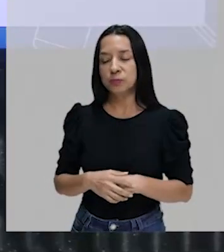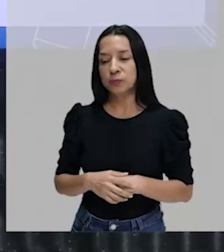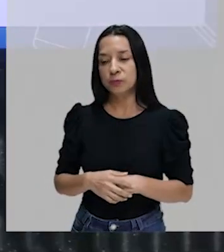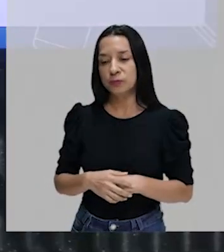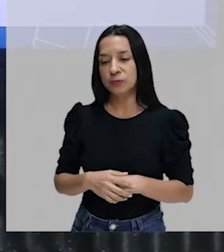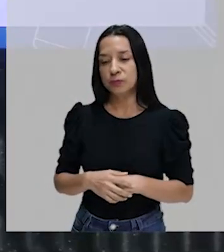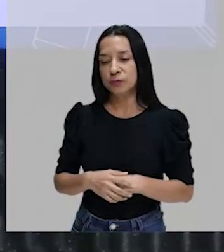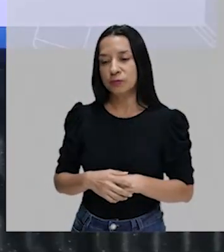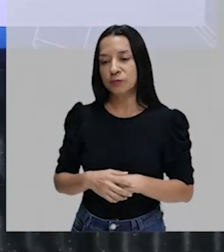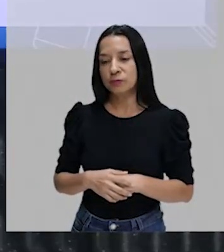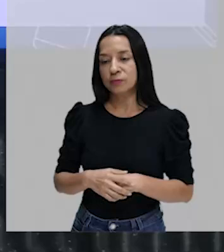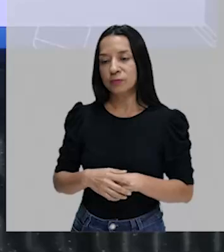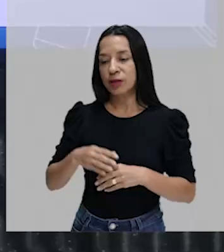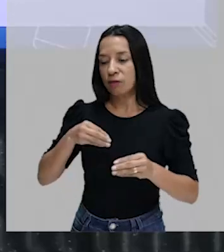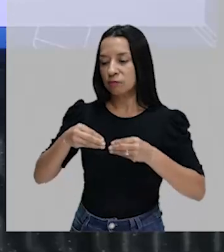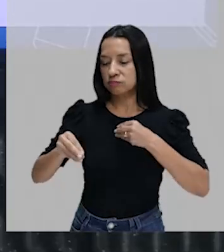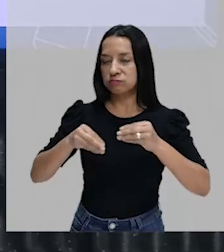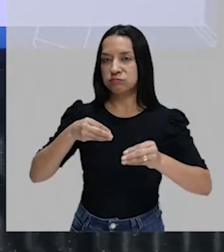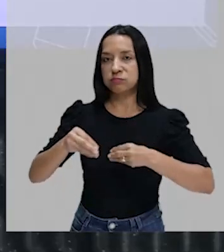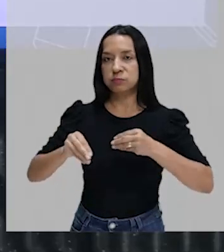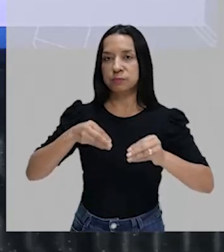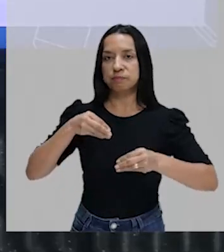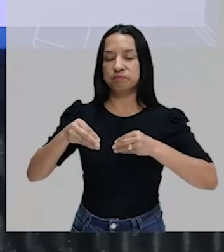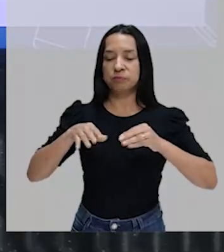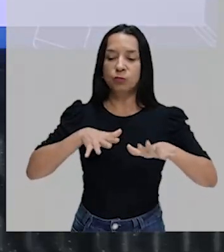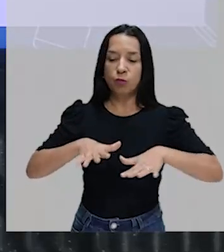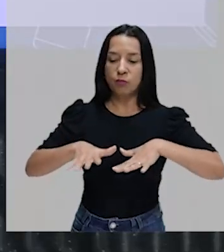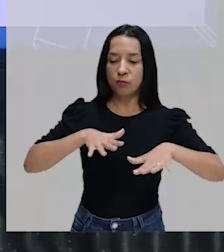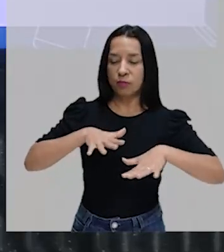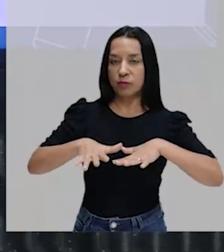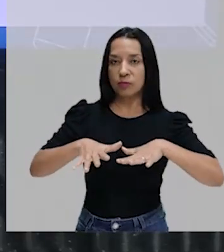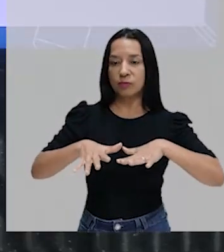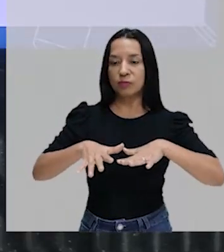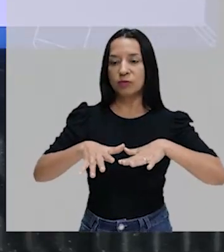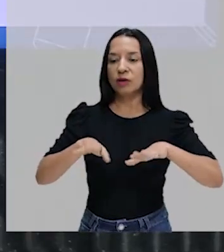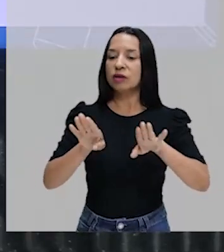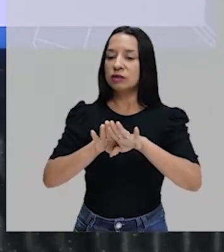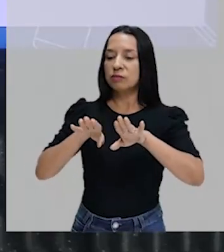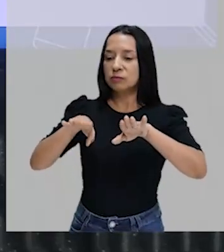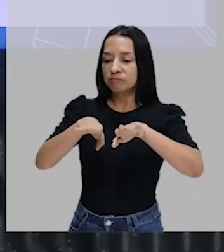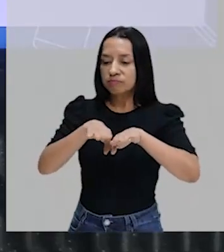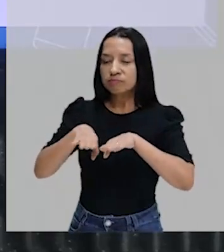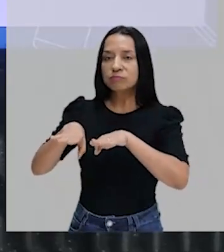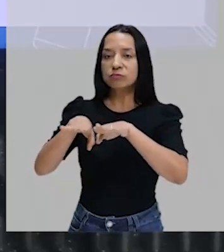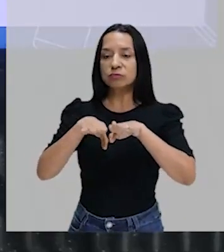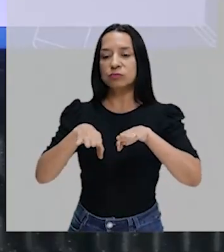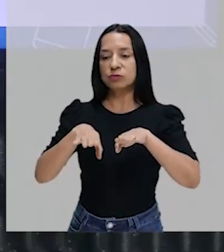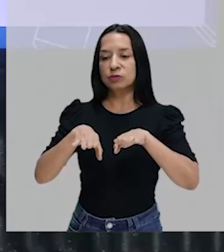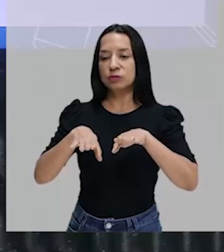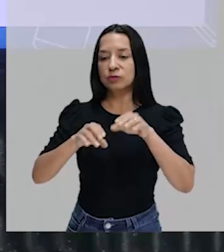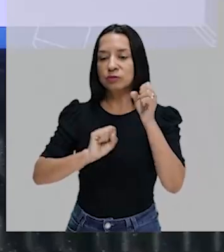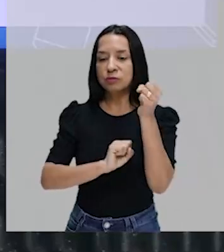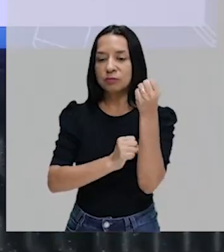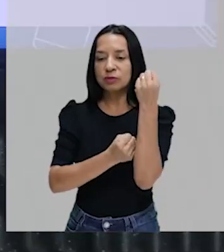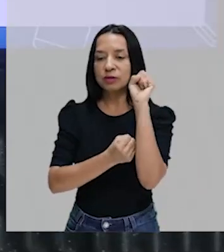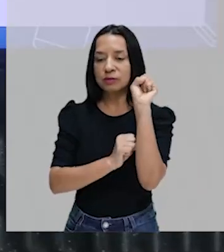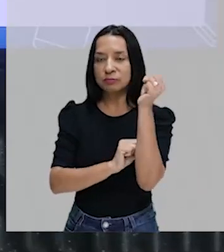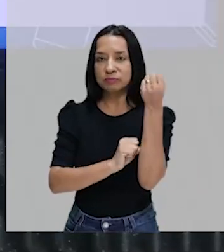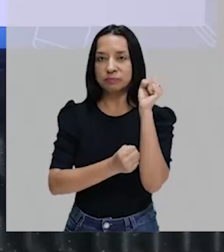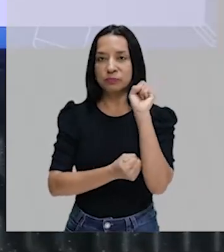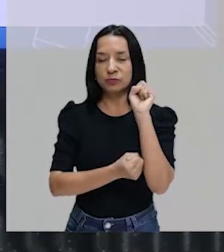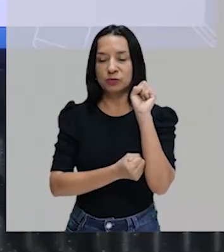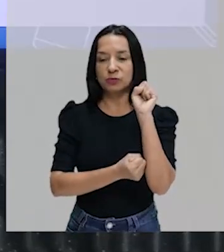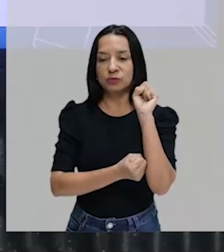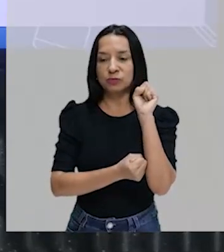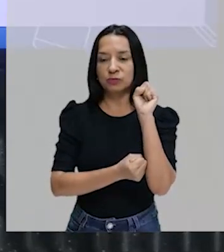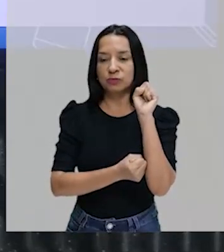utiliza muito da flexibilidade, muito do equilíbrio, da coordenação motora,